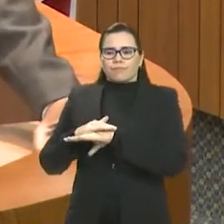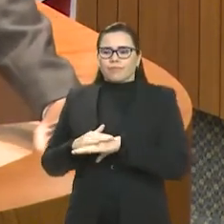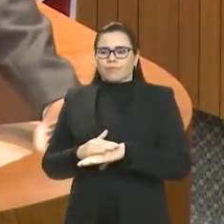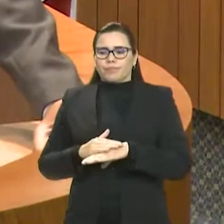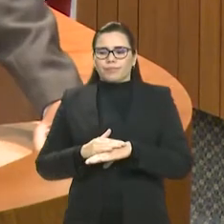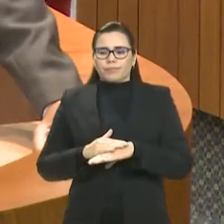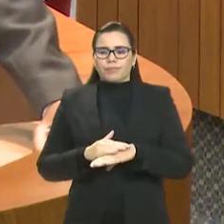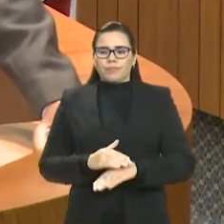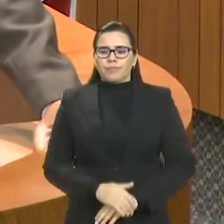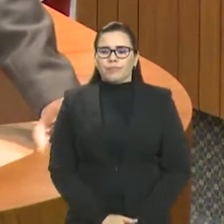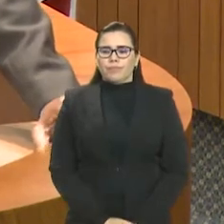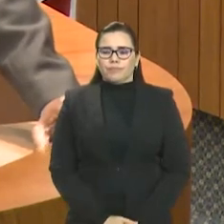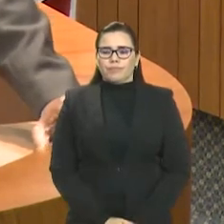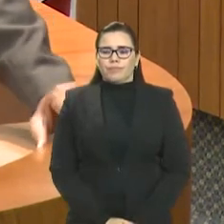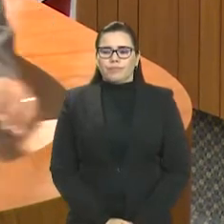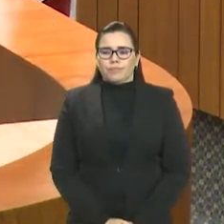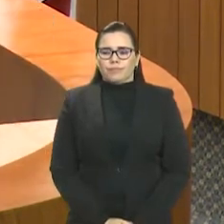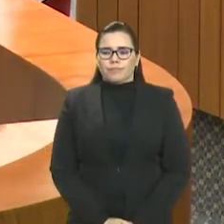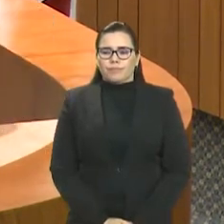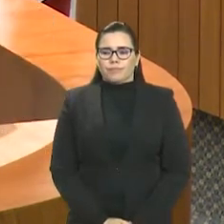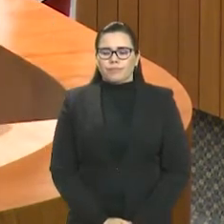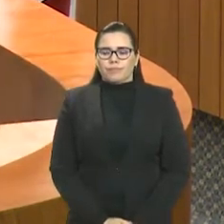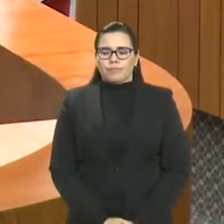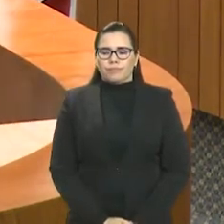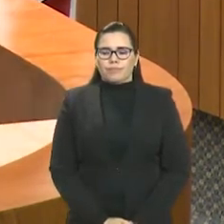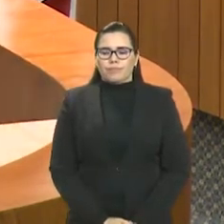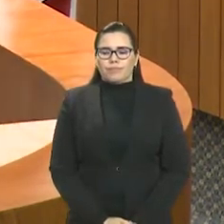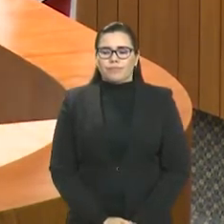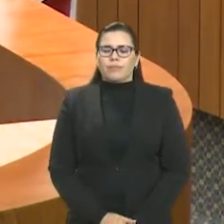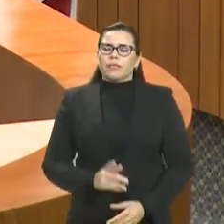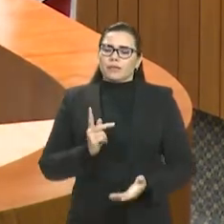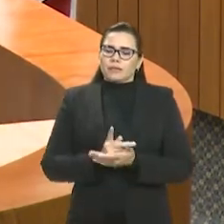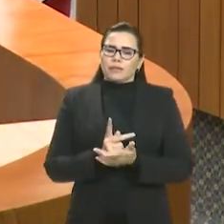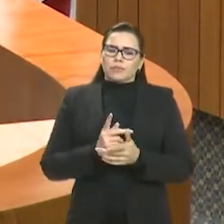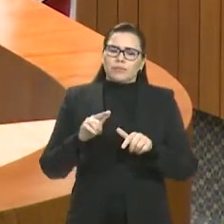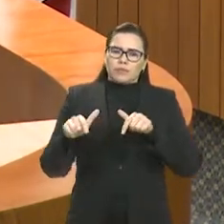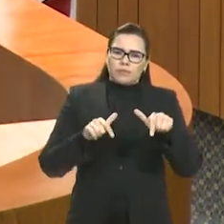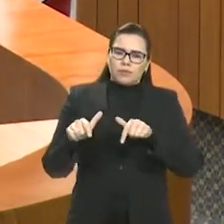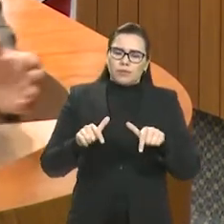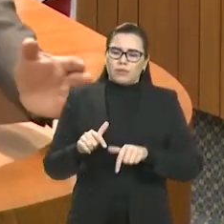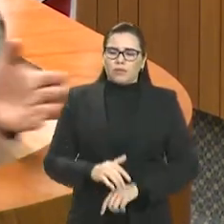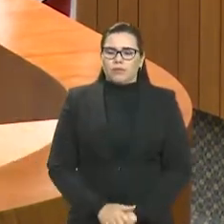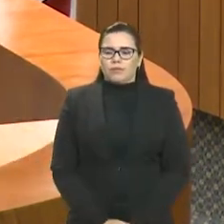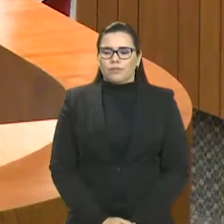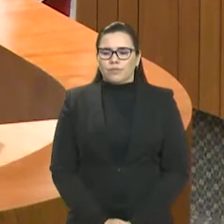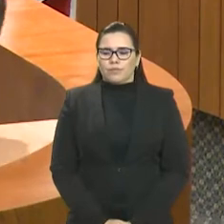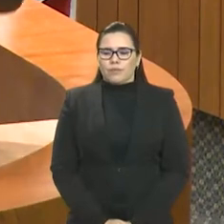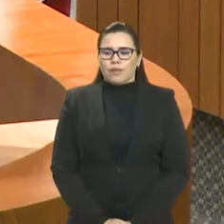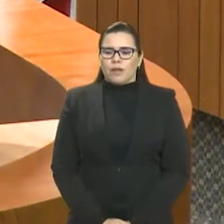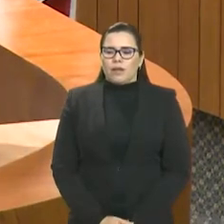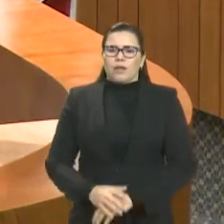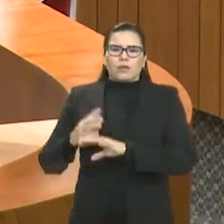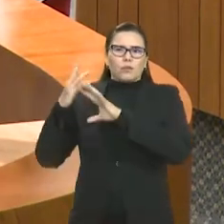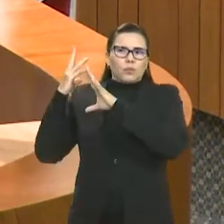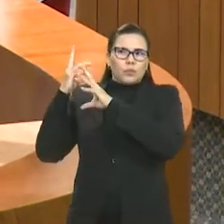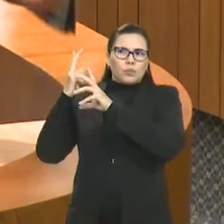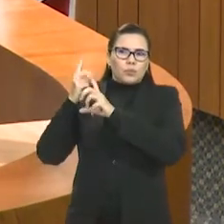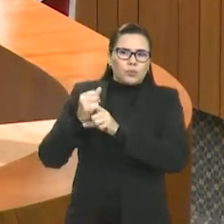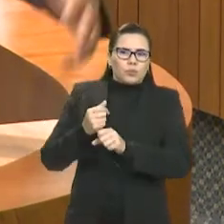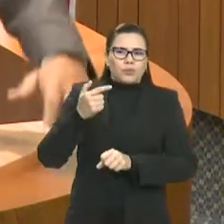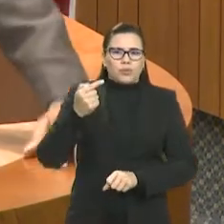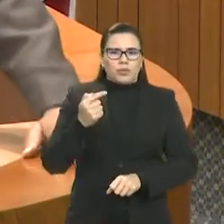sobretudo, pela presença com as ações. Saber que tudo que foi construído nos últimos 7 anos, com tantas